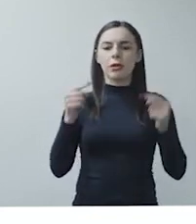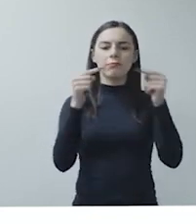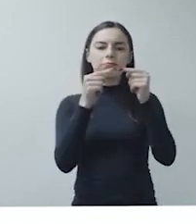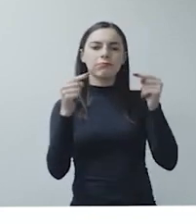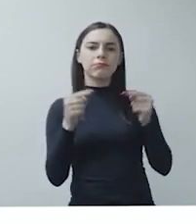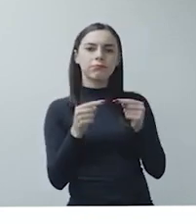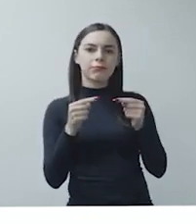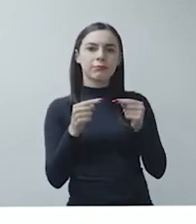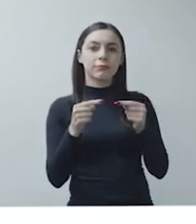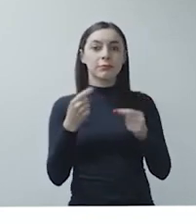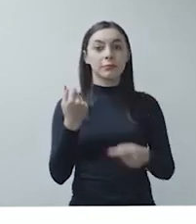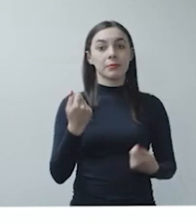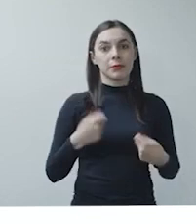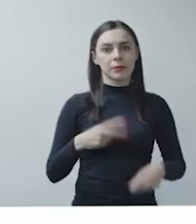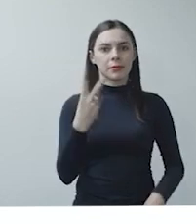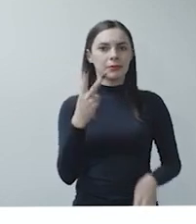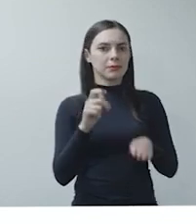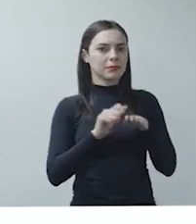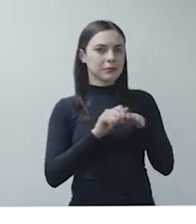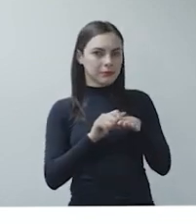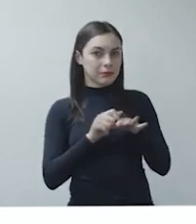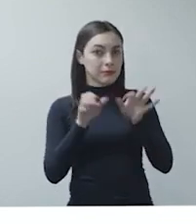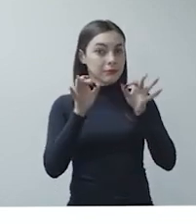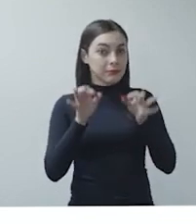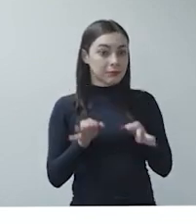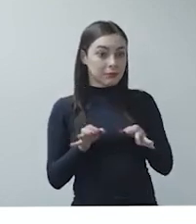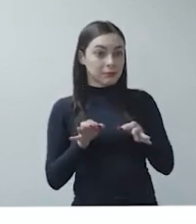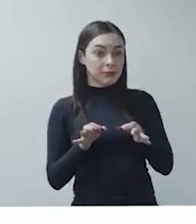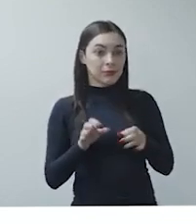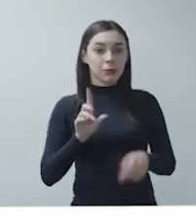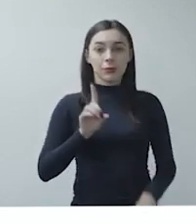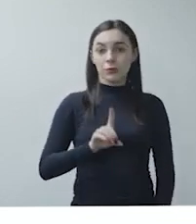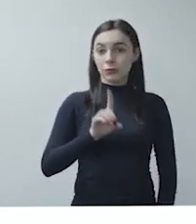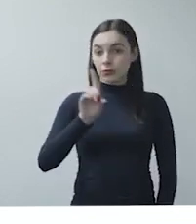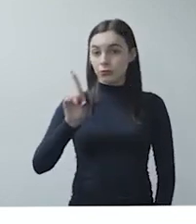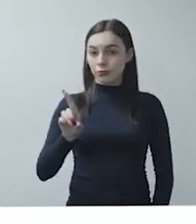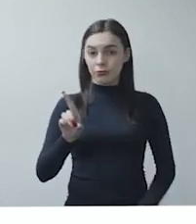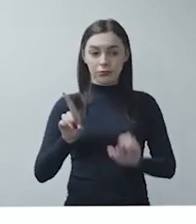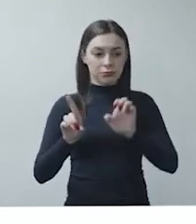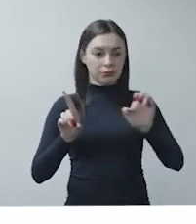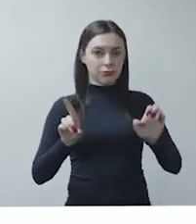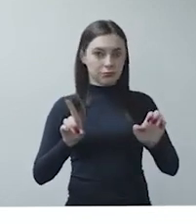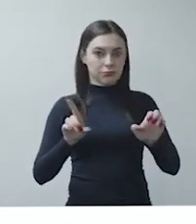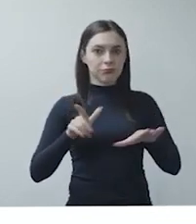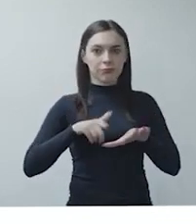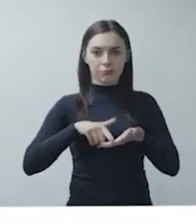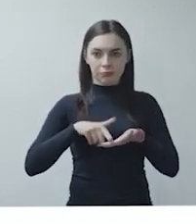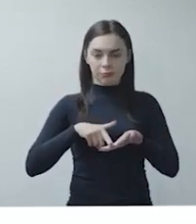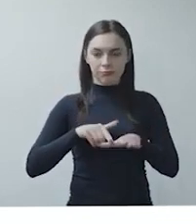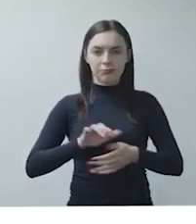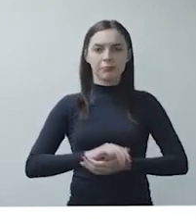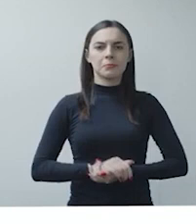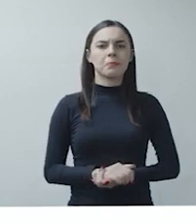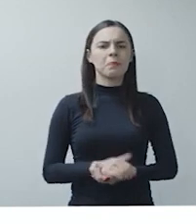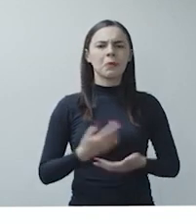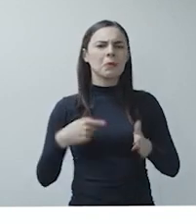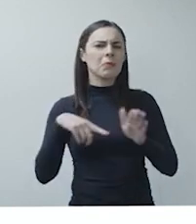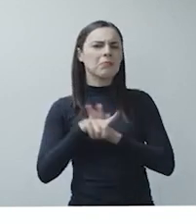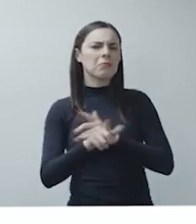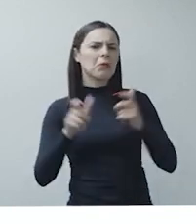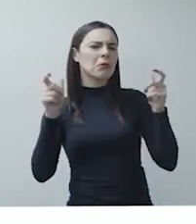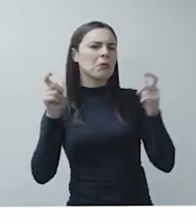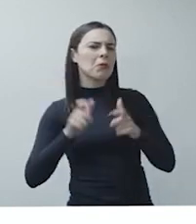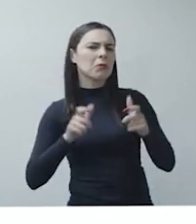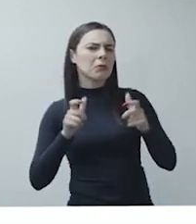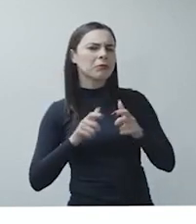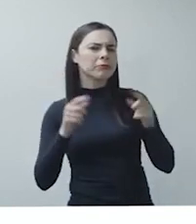que pegar dois tênis, né? O do pé direito e o do pé esquerdo. Onde será que está o par